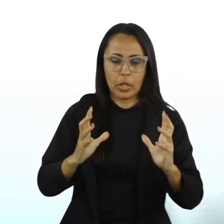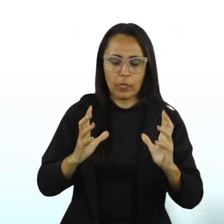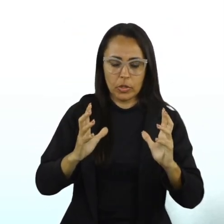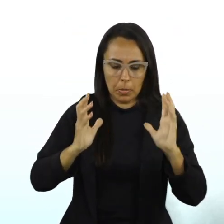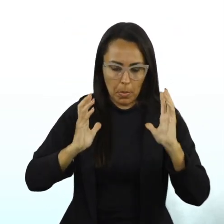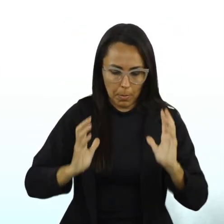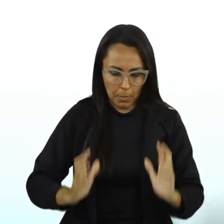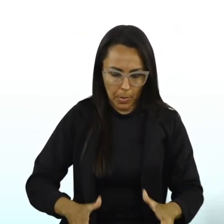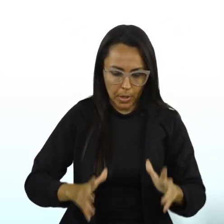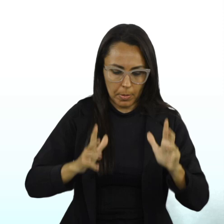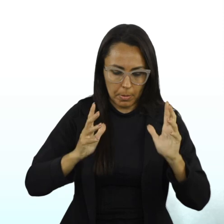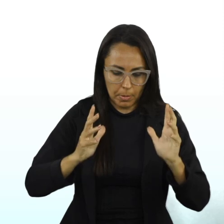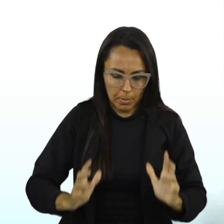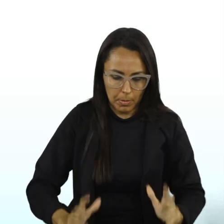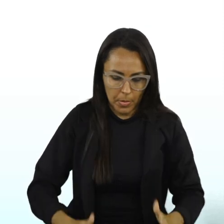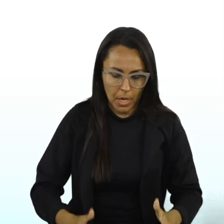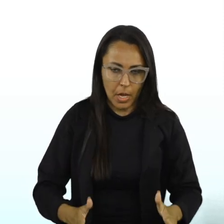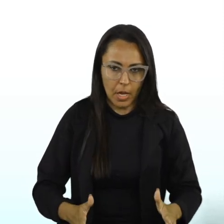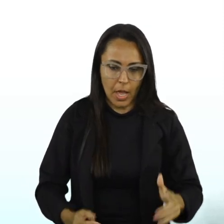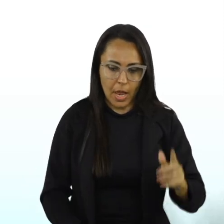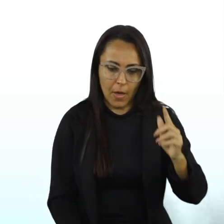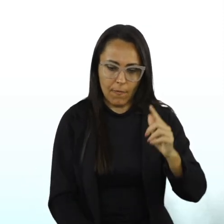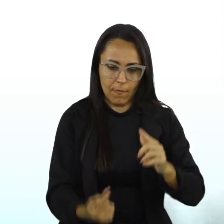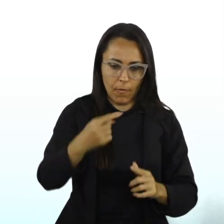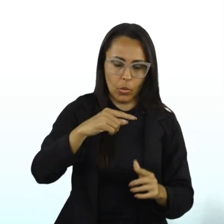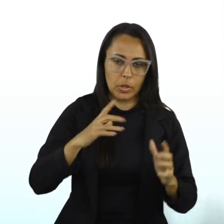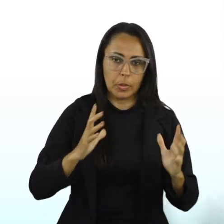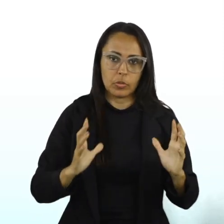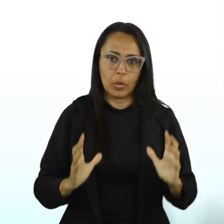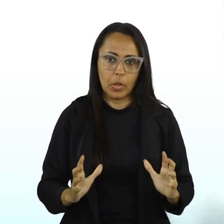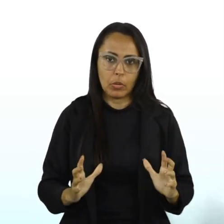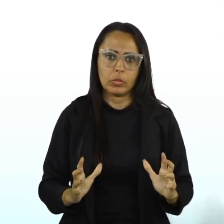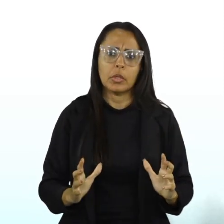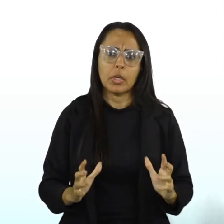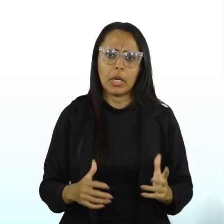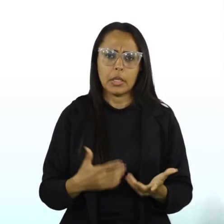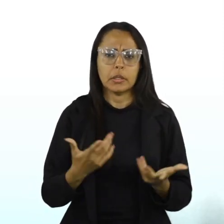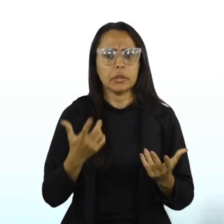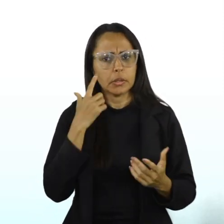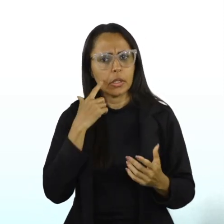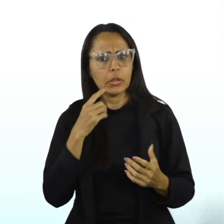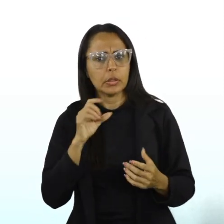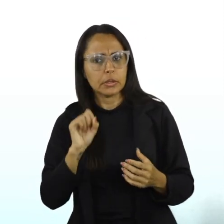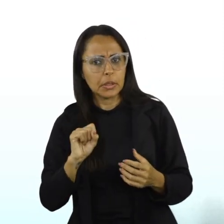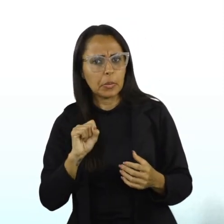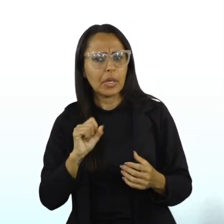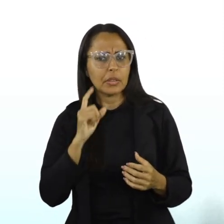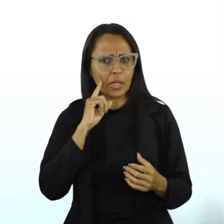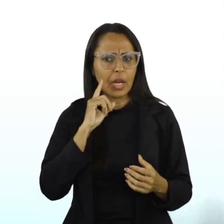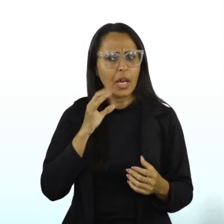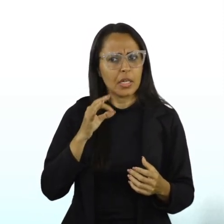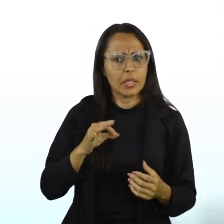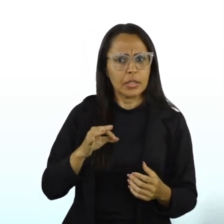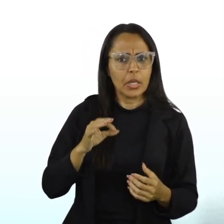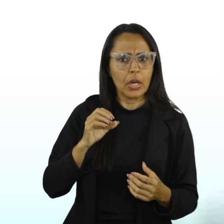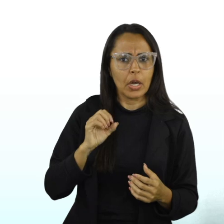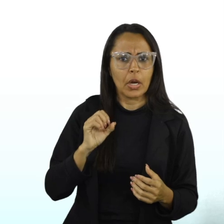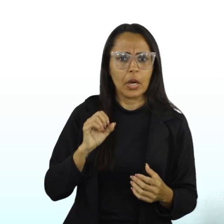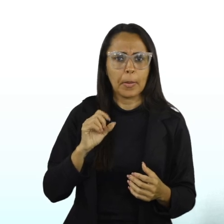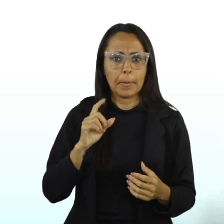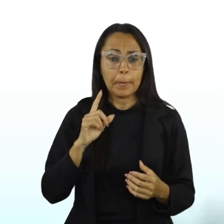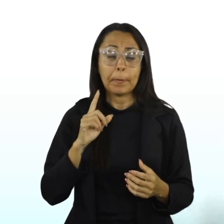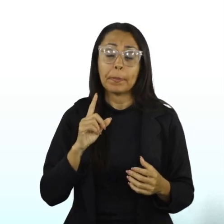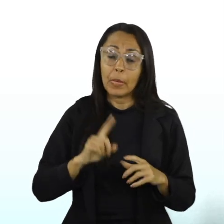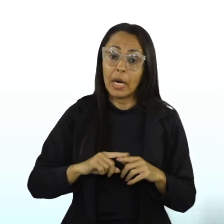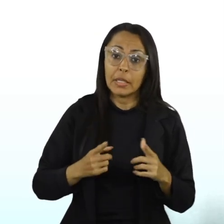solta, que ela bate no chão e volta, ela volta diretamente para sua mão? E aí? Eu tenho certeza que você vai estar balançando a cabeça dizendo, Paulinho, não faz